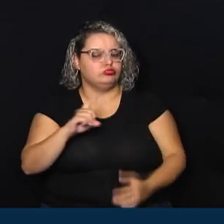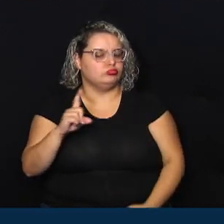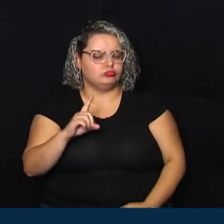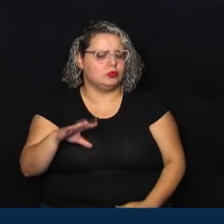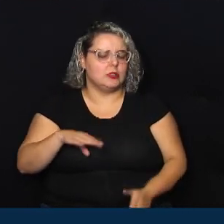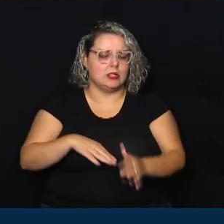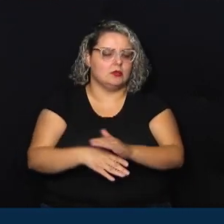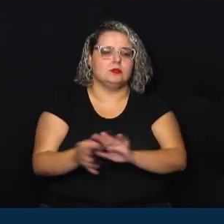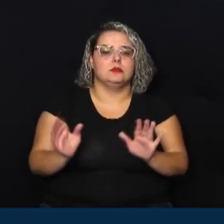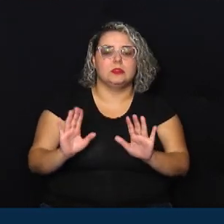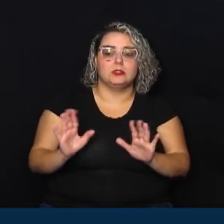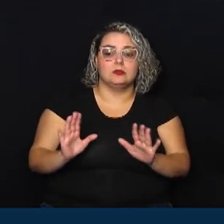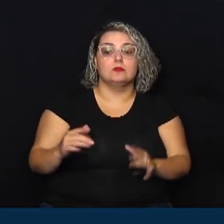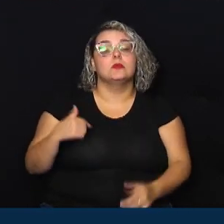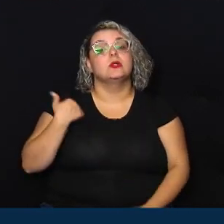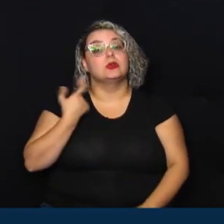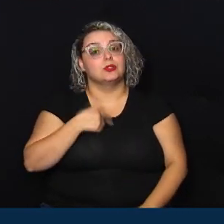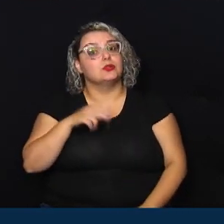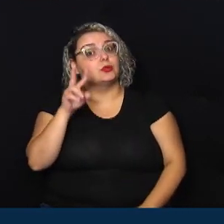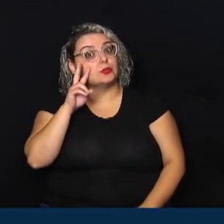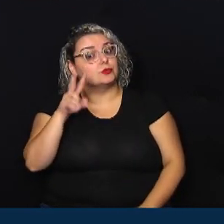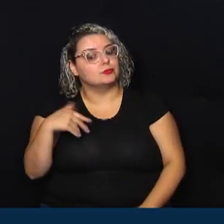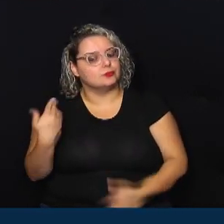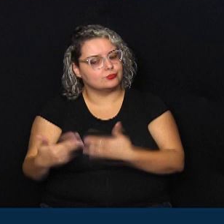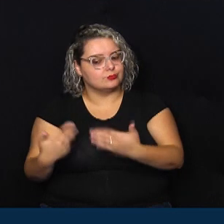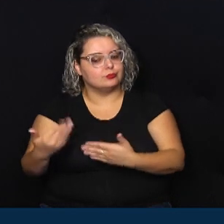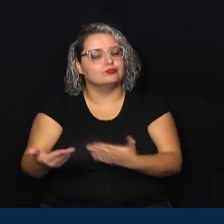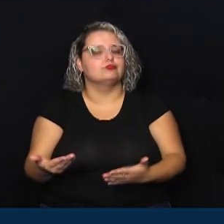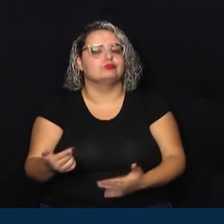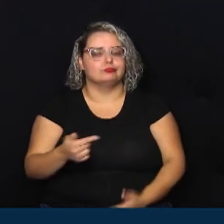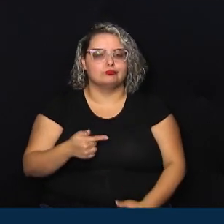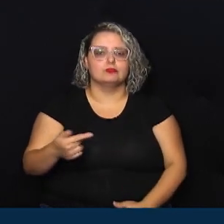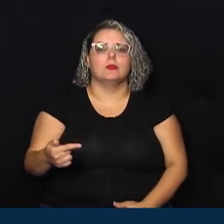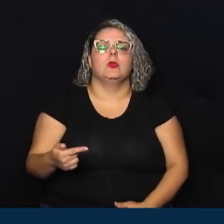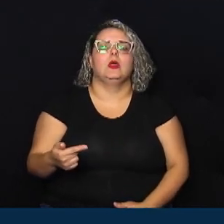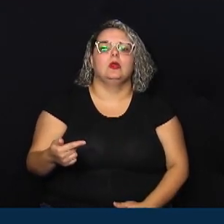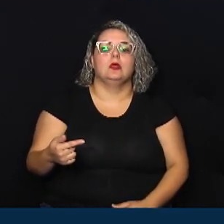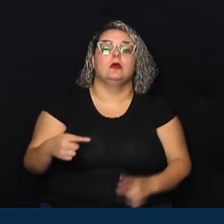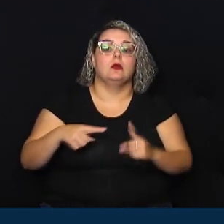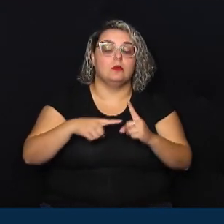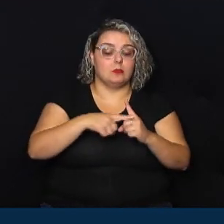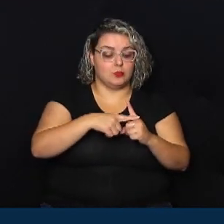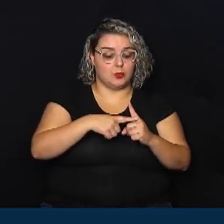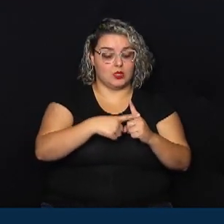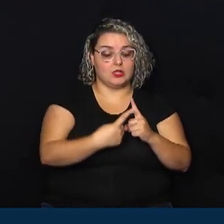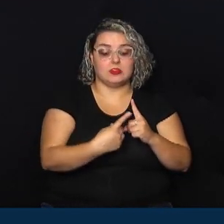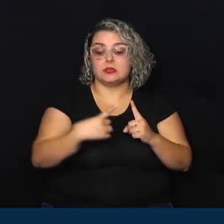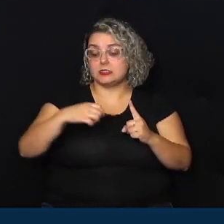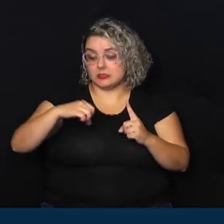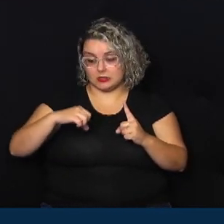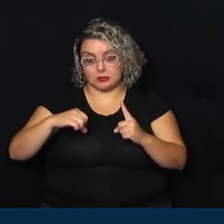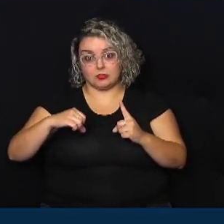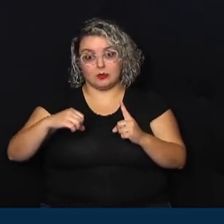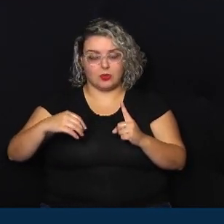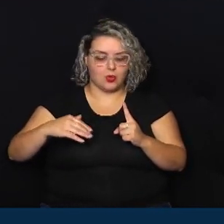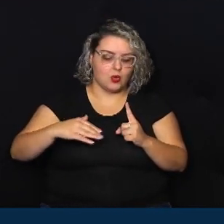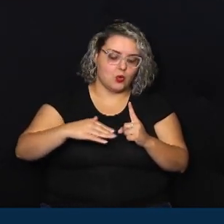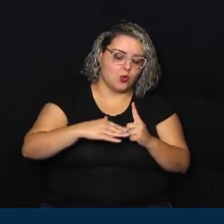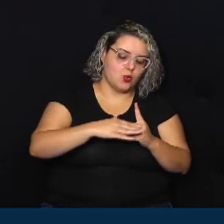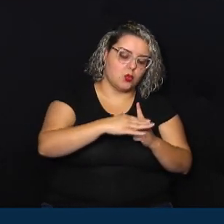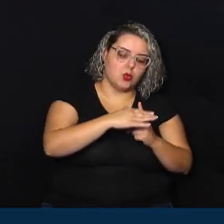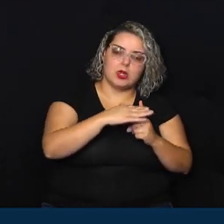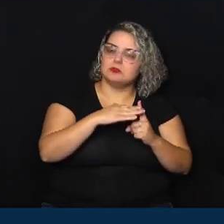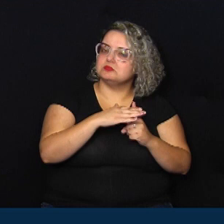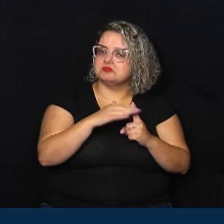estamos acostumados e que nós estamos vendo ao longo desta semana. Mínima de 19 graus, a máxima não deve